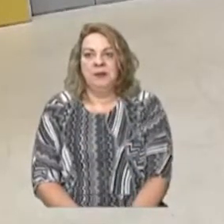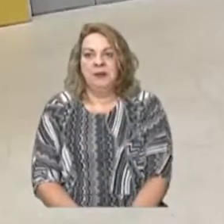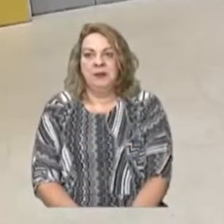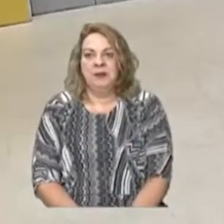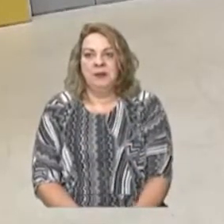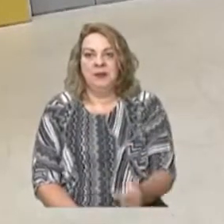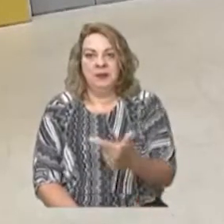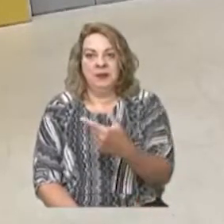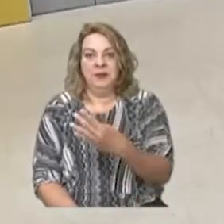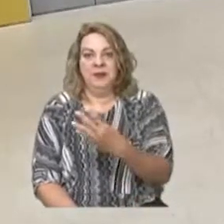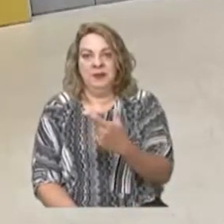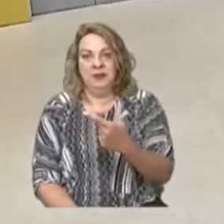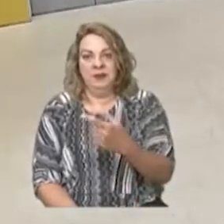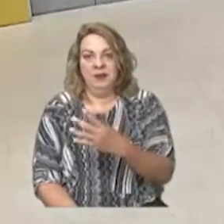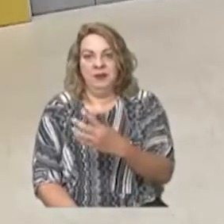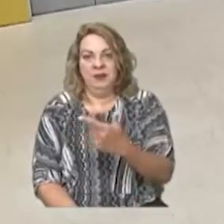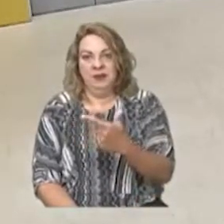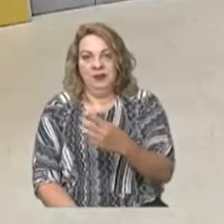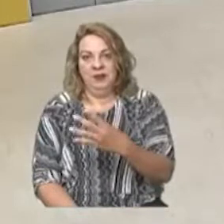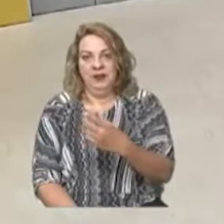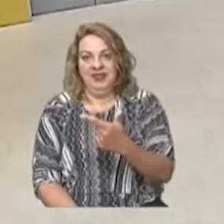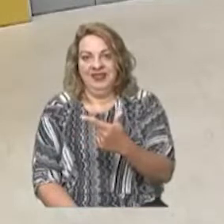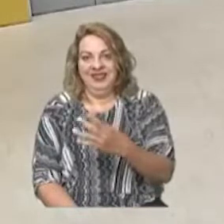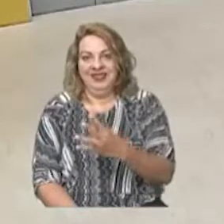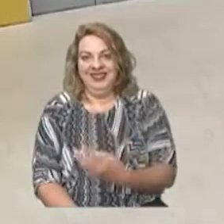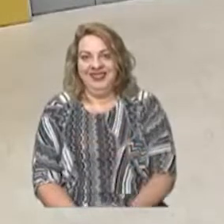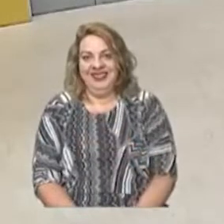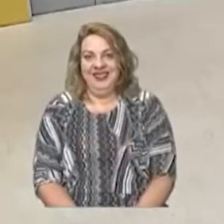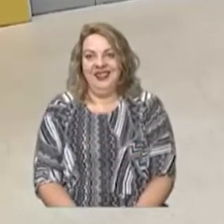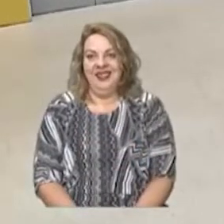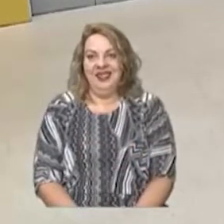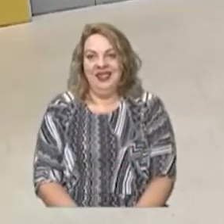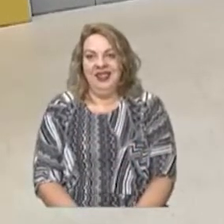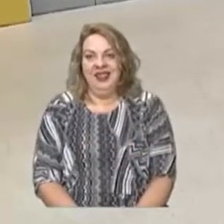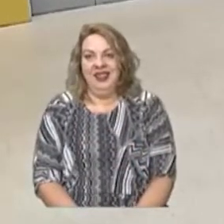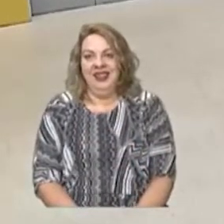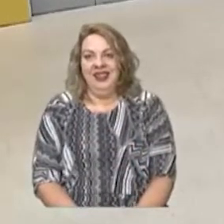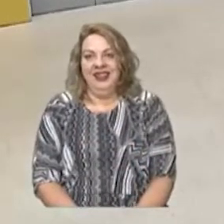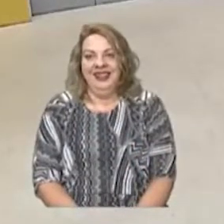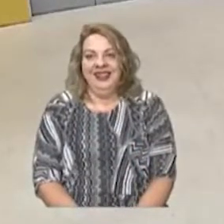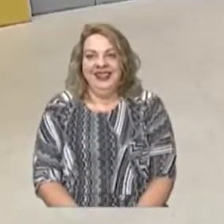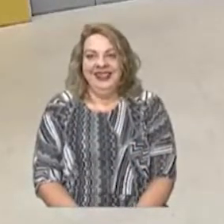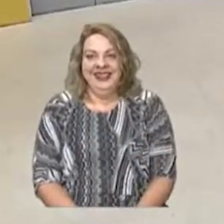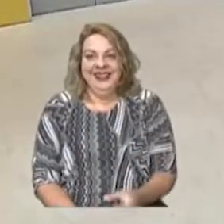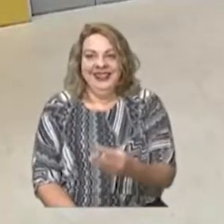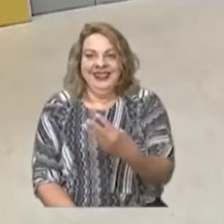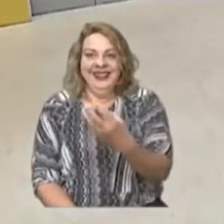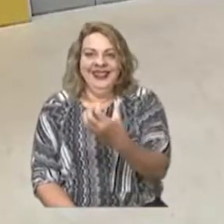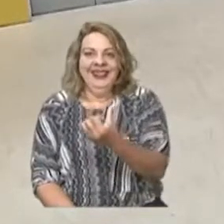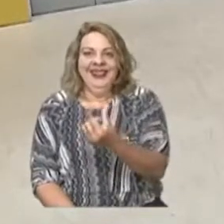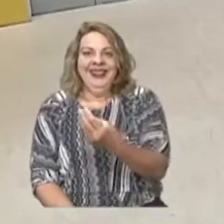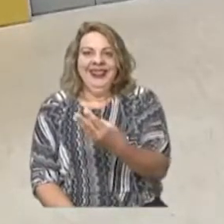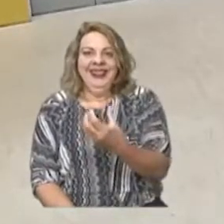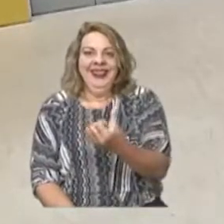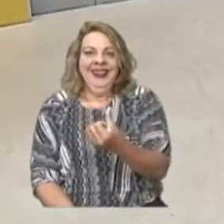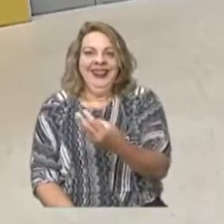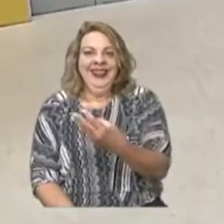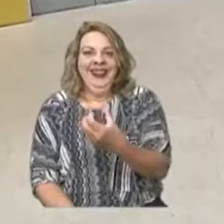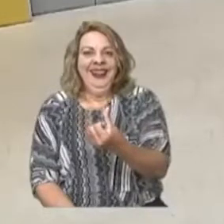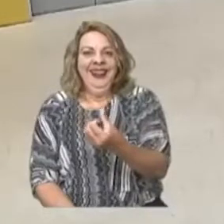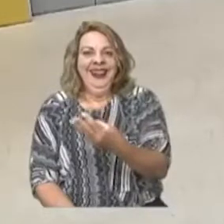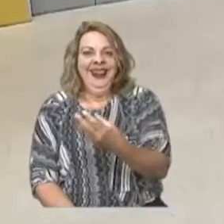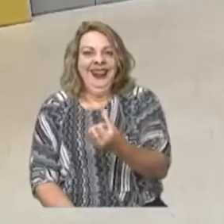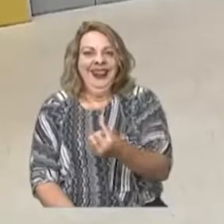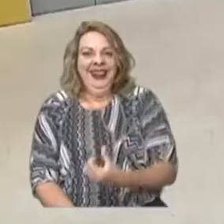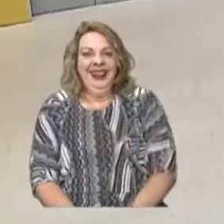41, marque 24. 24. Sobe também 36.